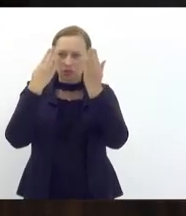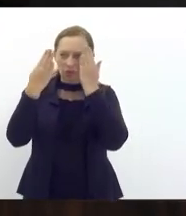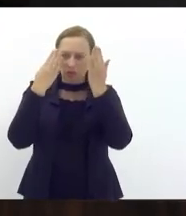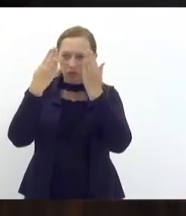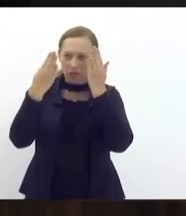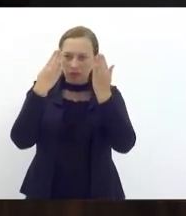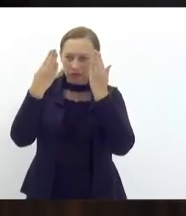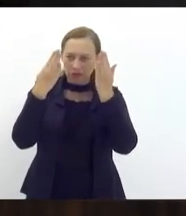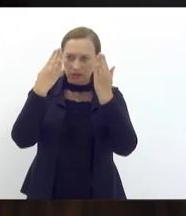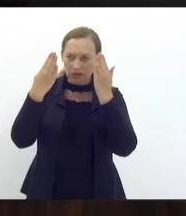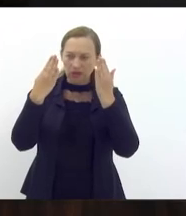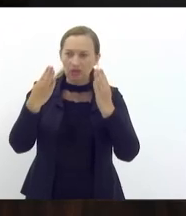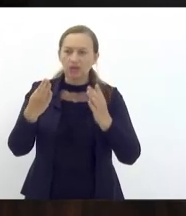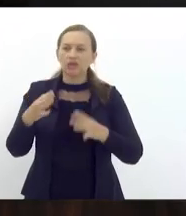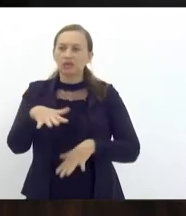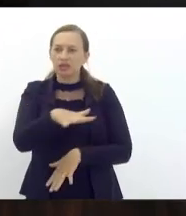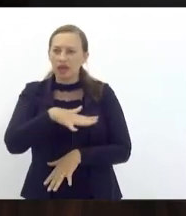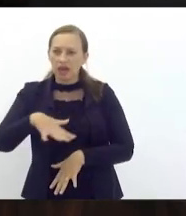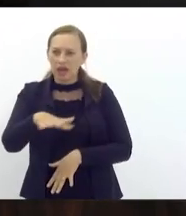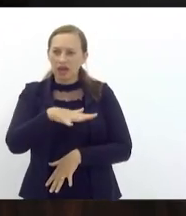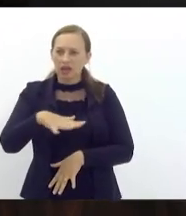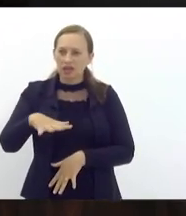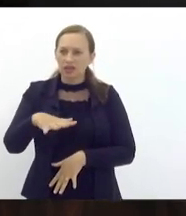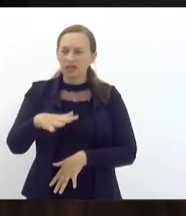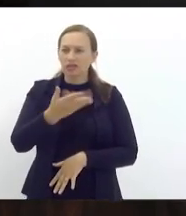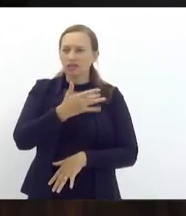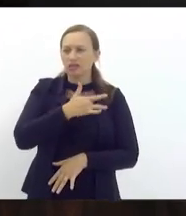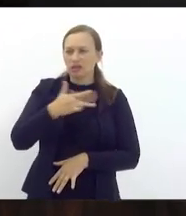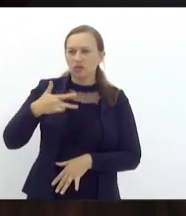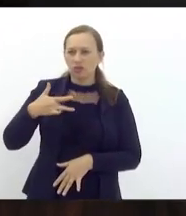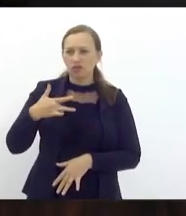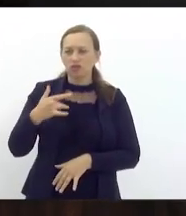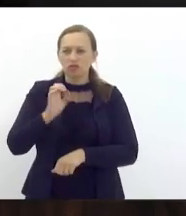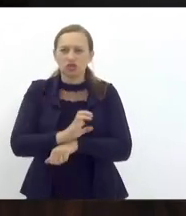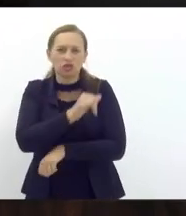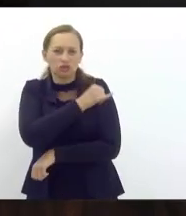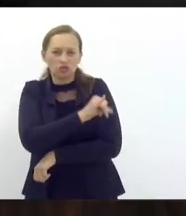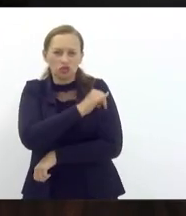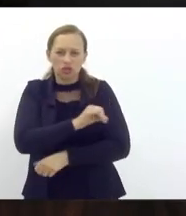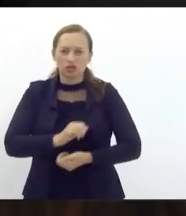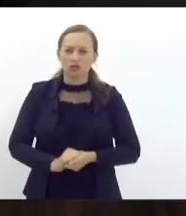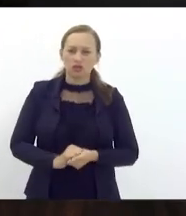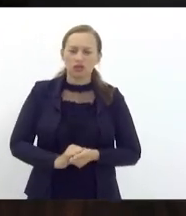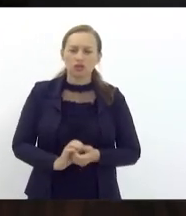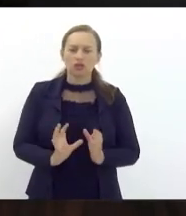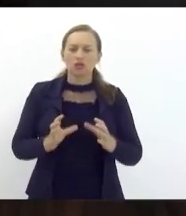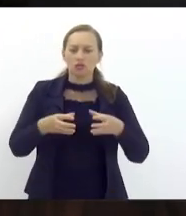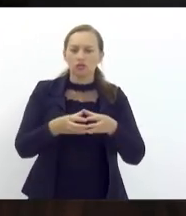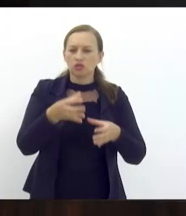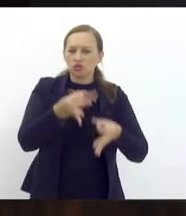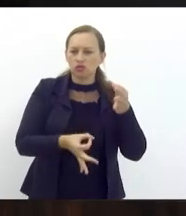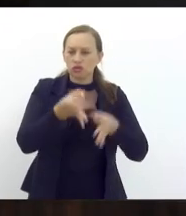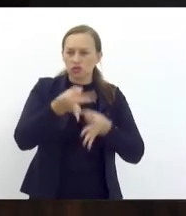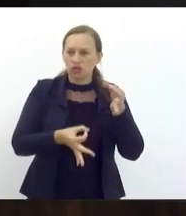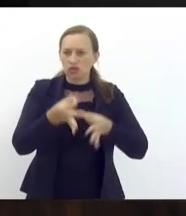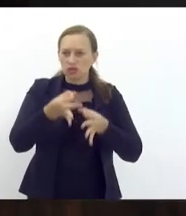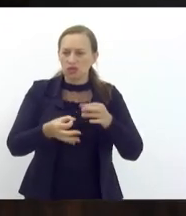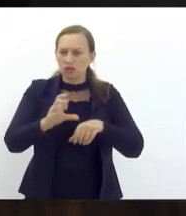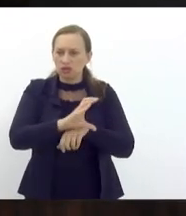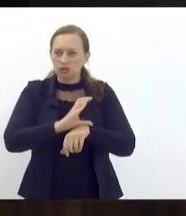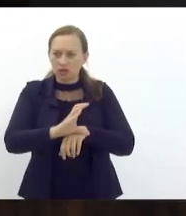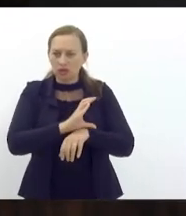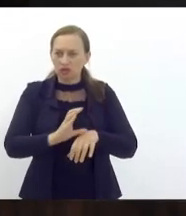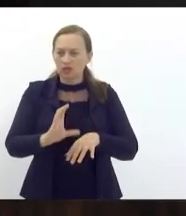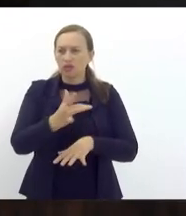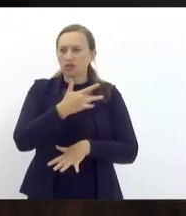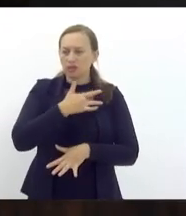públicas e privadas de saúde em funcionamento do Estado do Rio de Janeiro pareceres das comissões Justiça pela constitucionalidade de